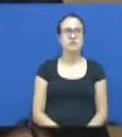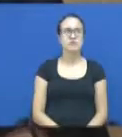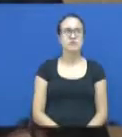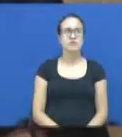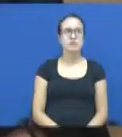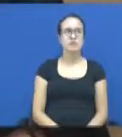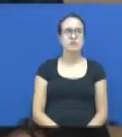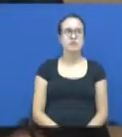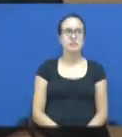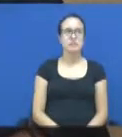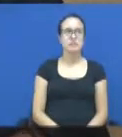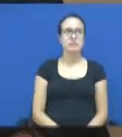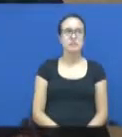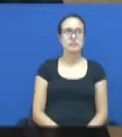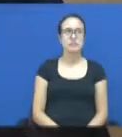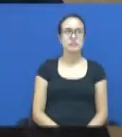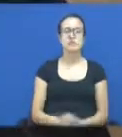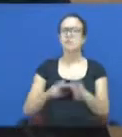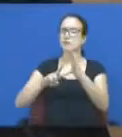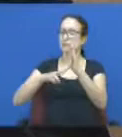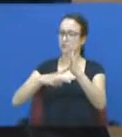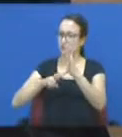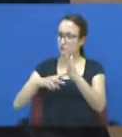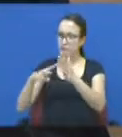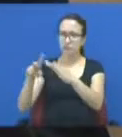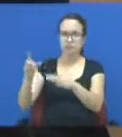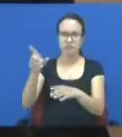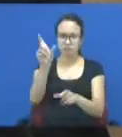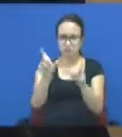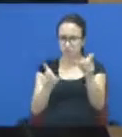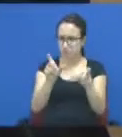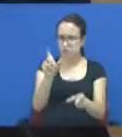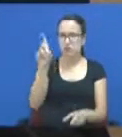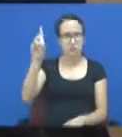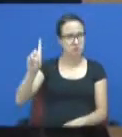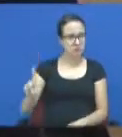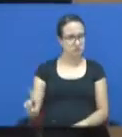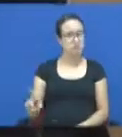Arthur Bueno de Camargo, do Sindicato da Alimentação. Obrigado, doutor Júlio.